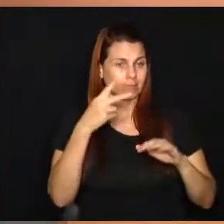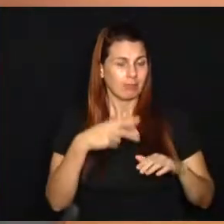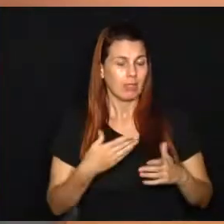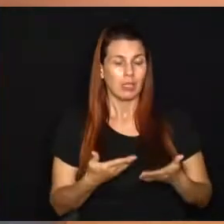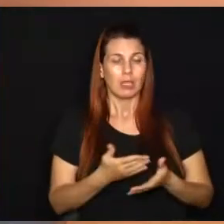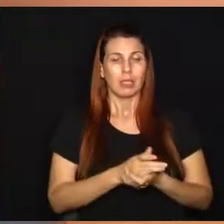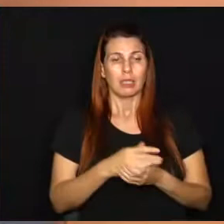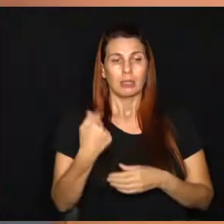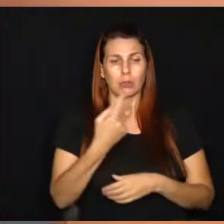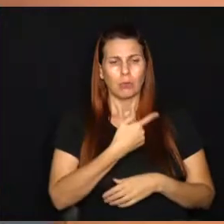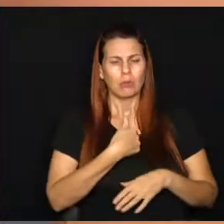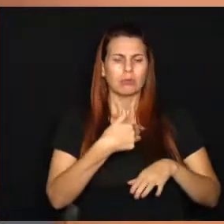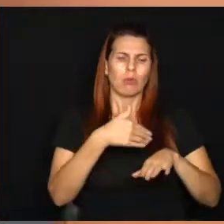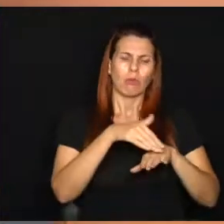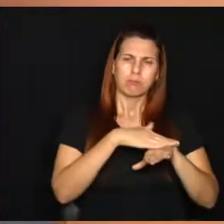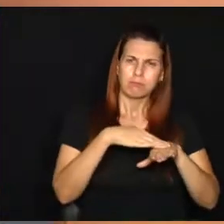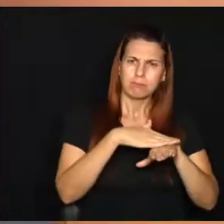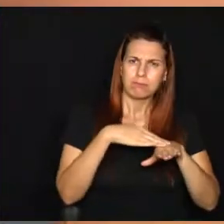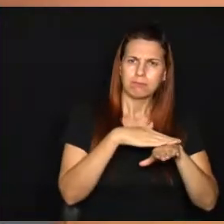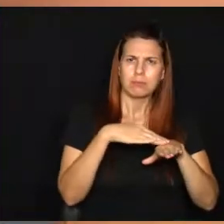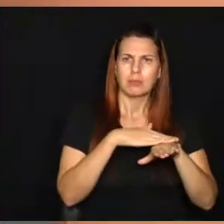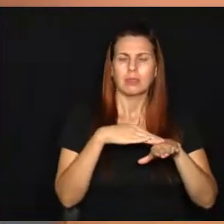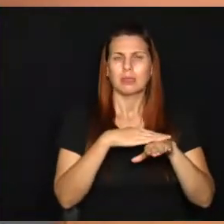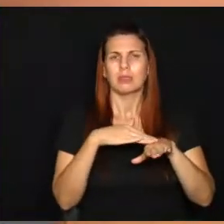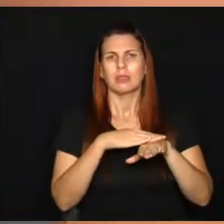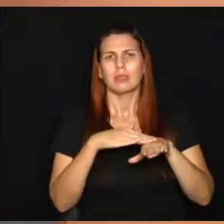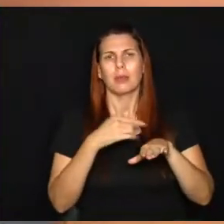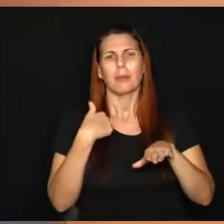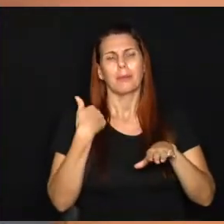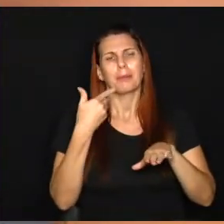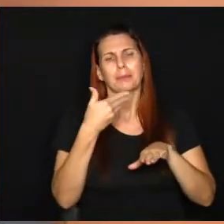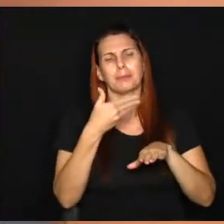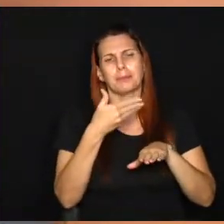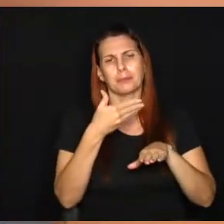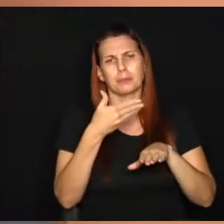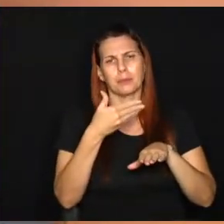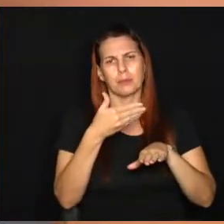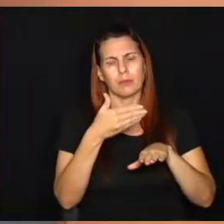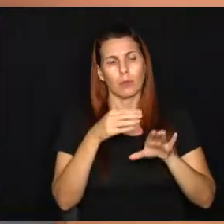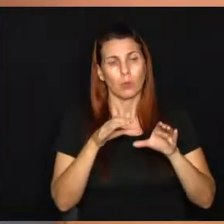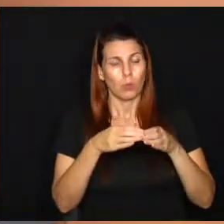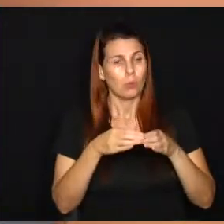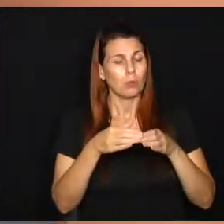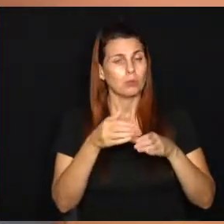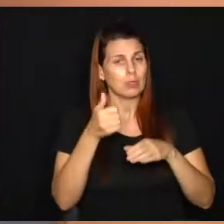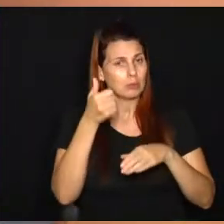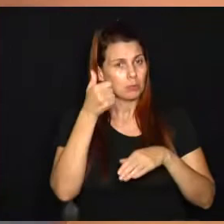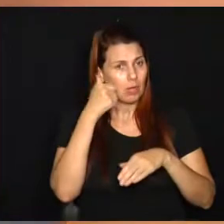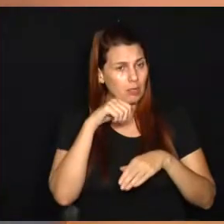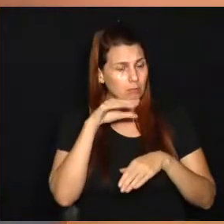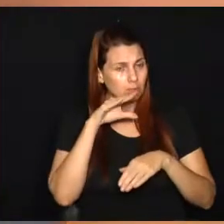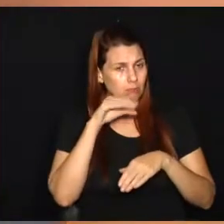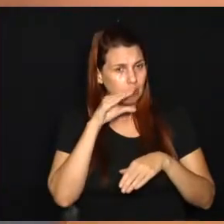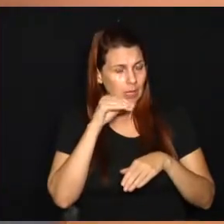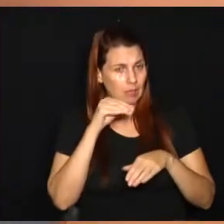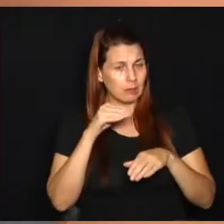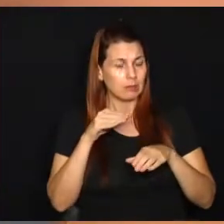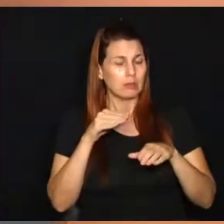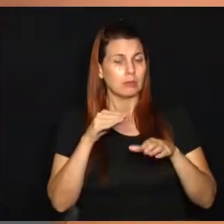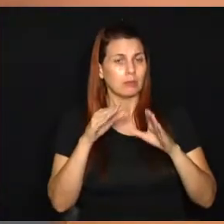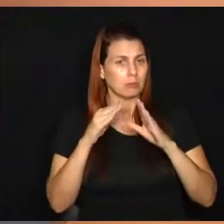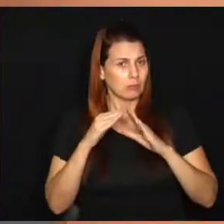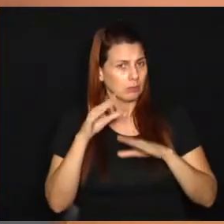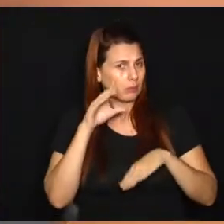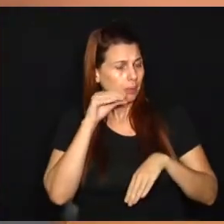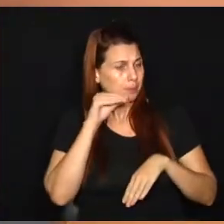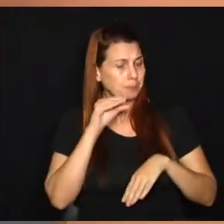nessa discussão, a gente já começou a participar da discussão das domésticas, que eu também participo